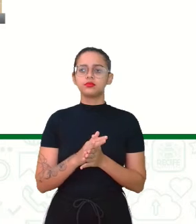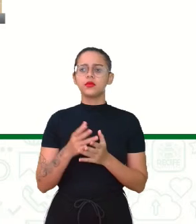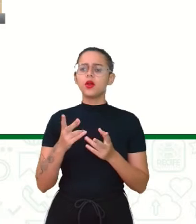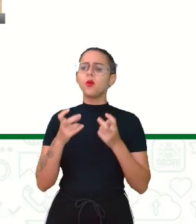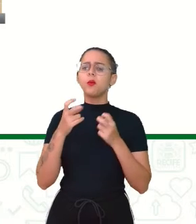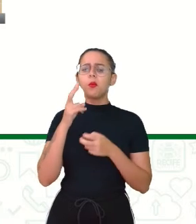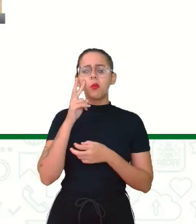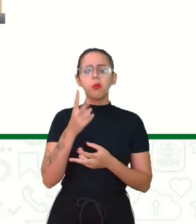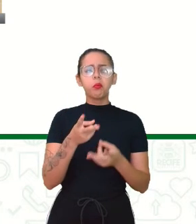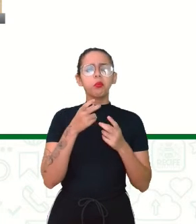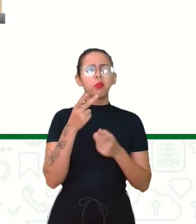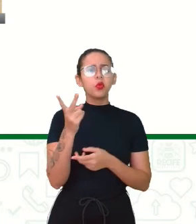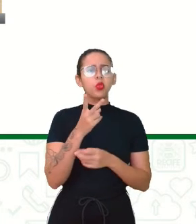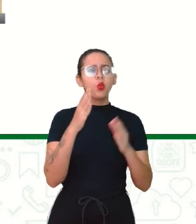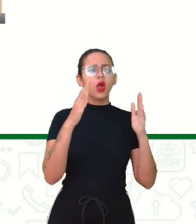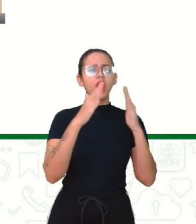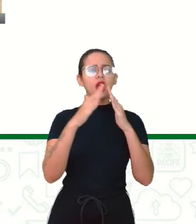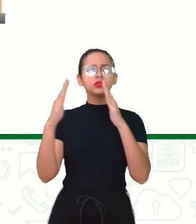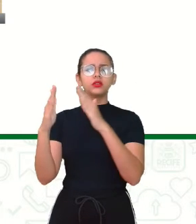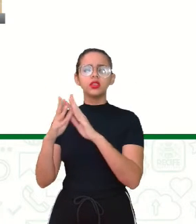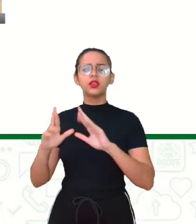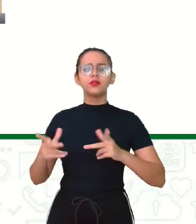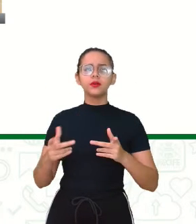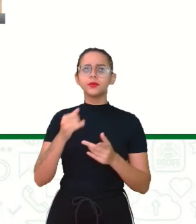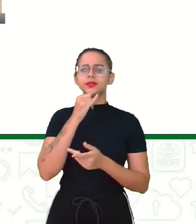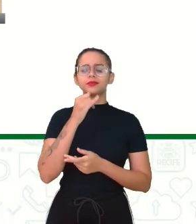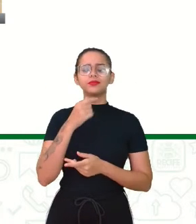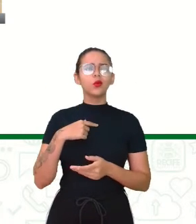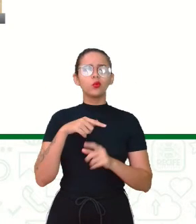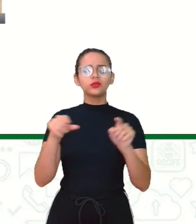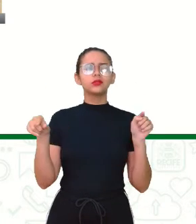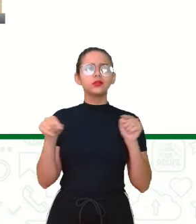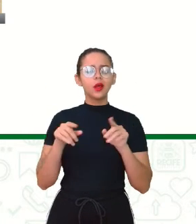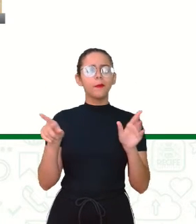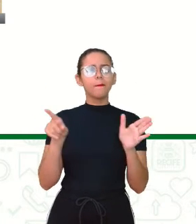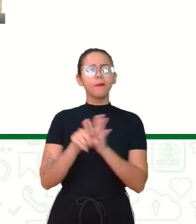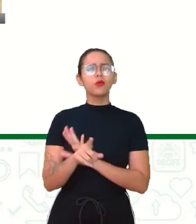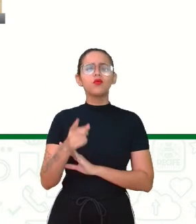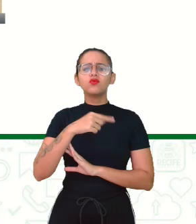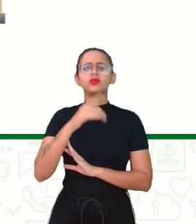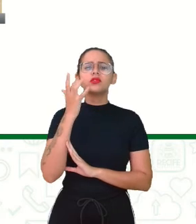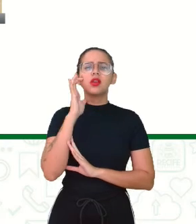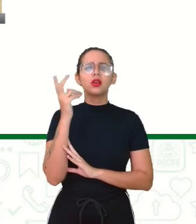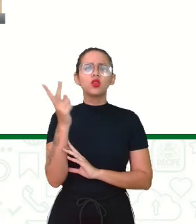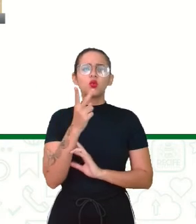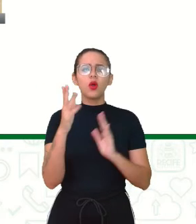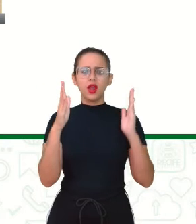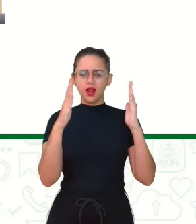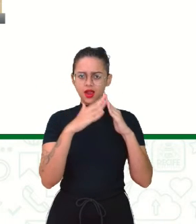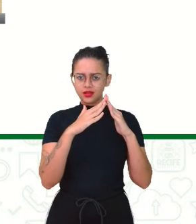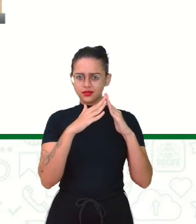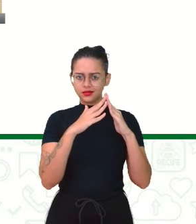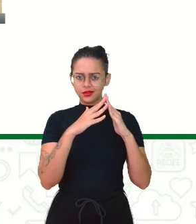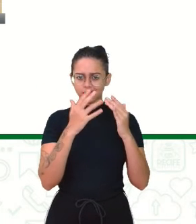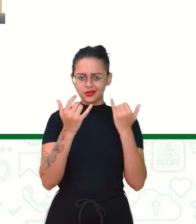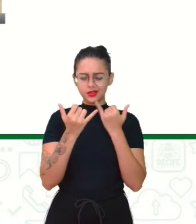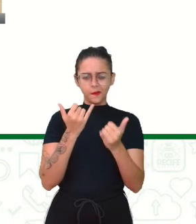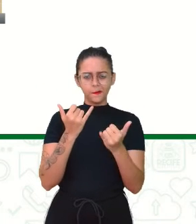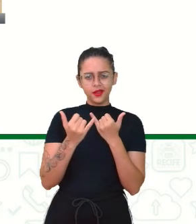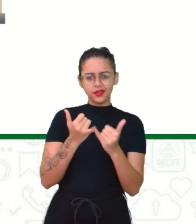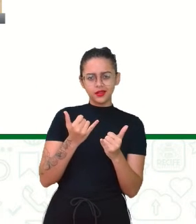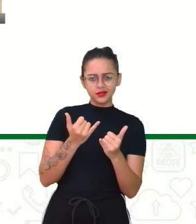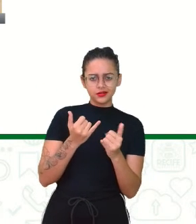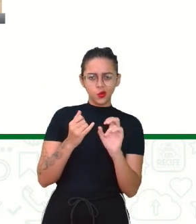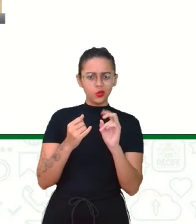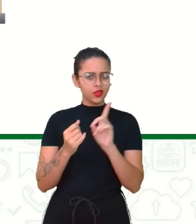observando essas duas casas aí, se eu tivesse em sala, eu ia perguntar à turma aí, vocês acham que essas duas casas são